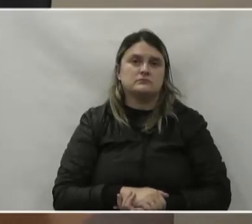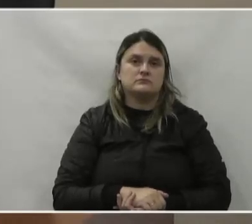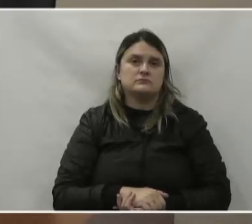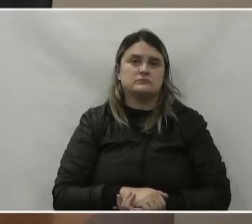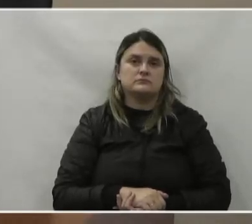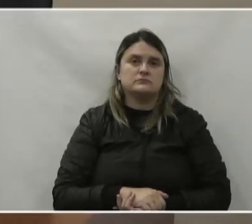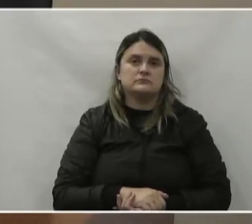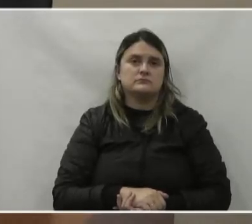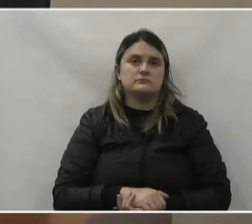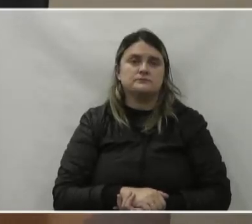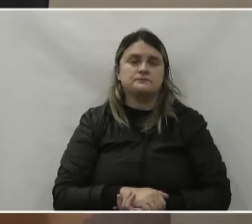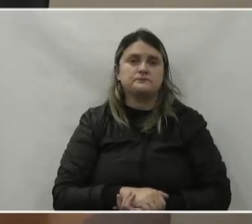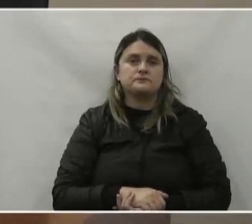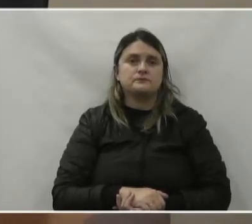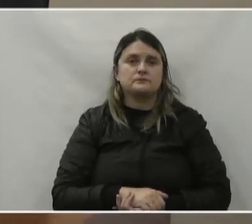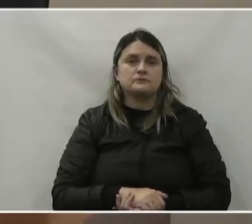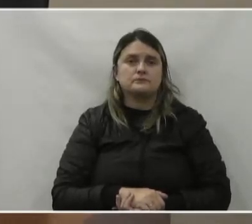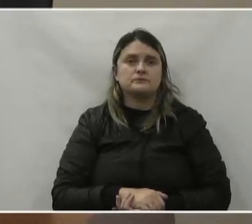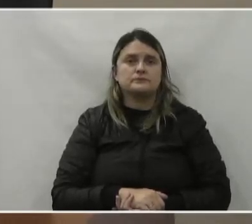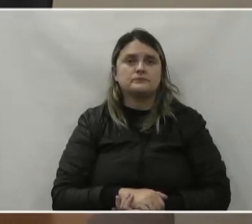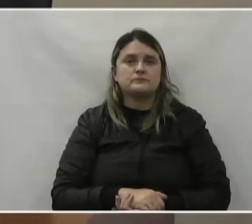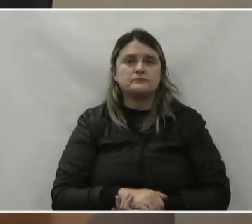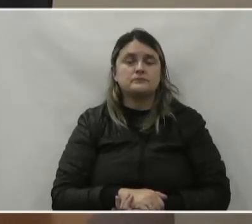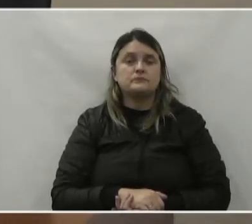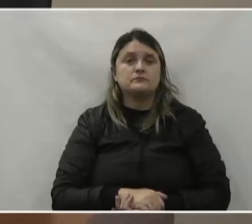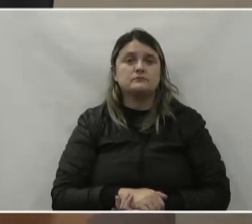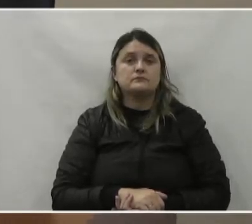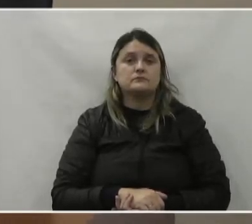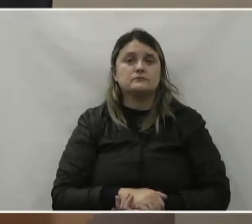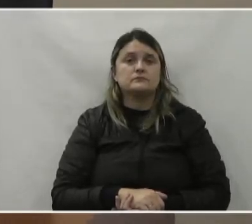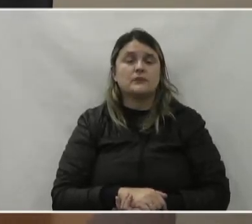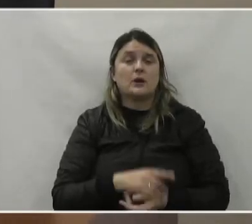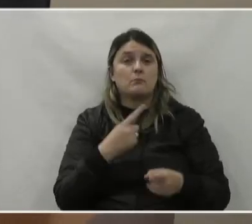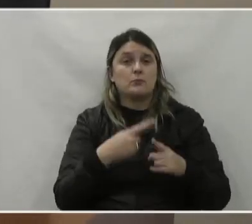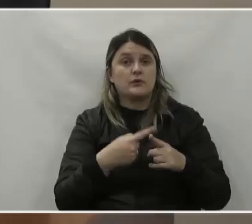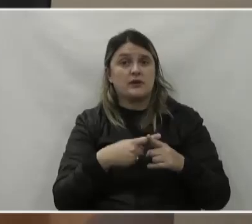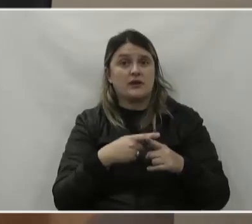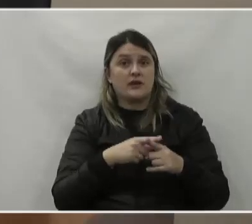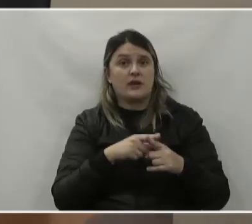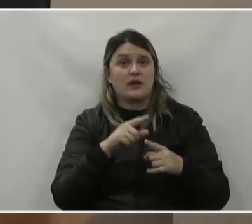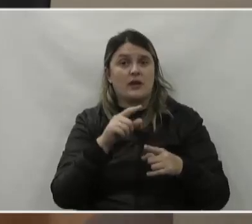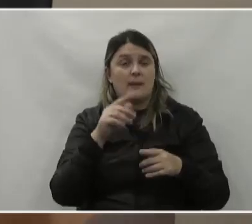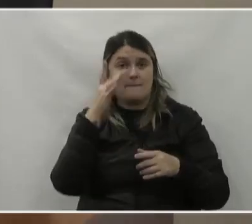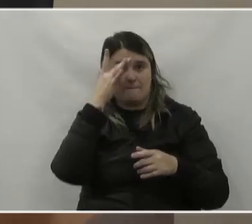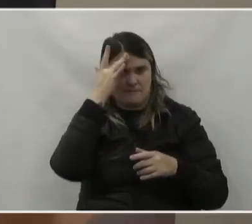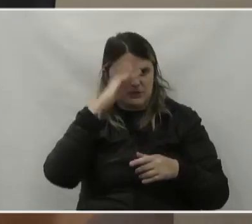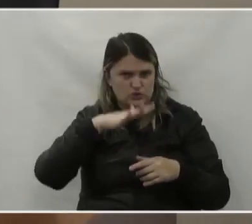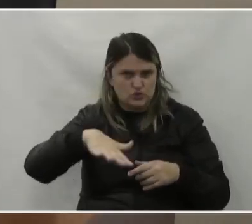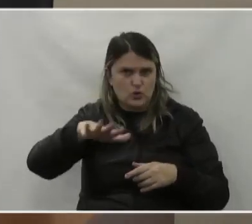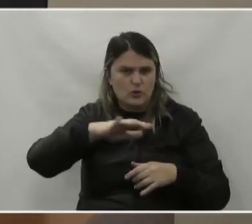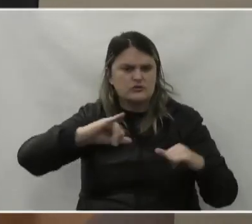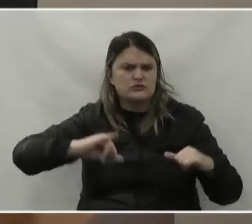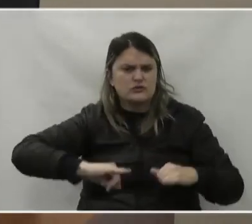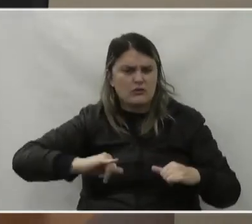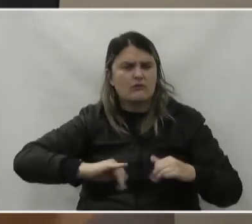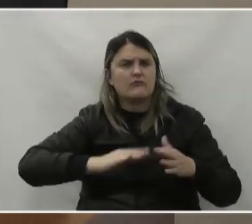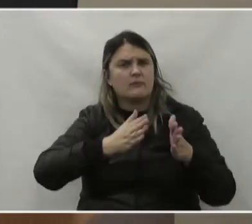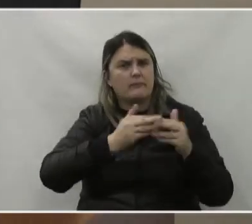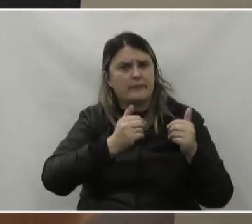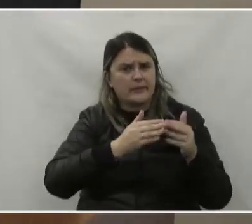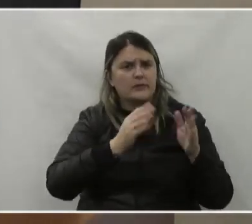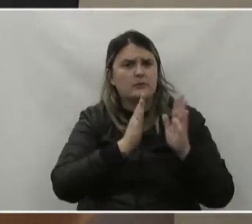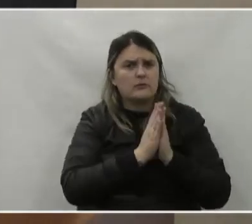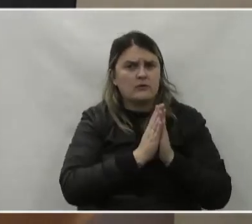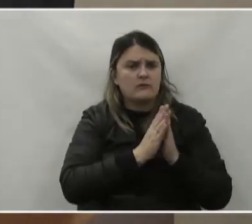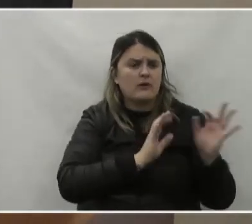adequado, né, para a nossa população, porque eles estão pedindo, estão precisando,